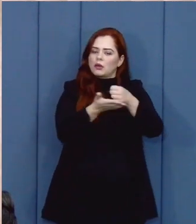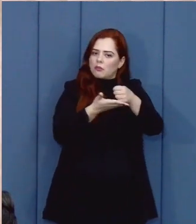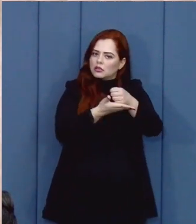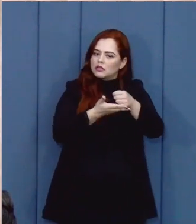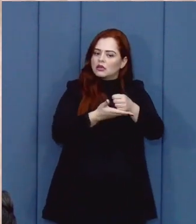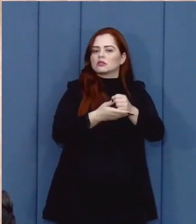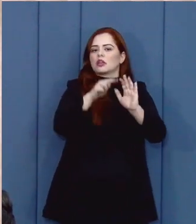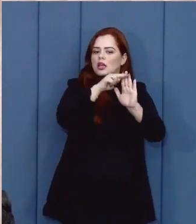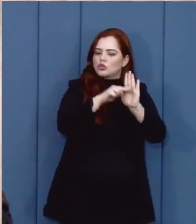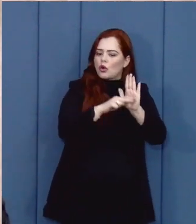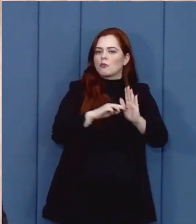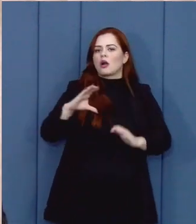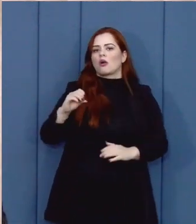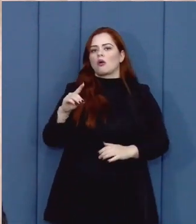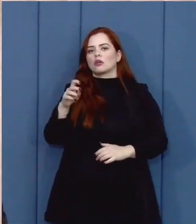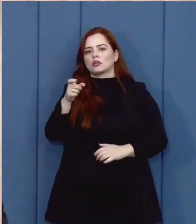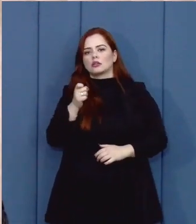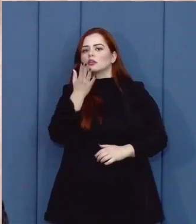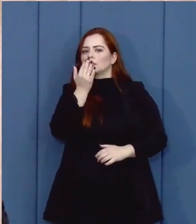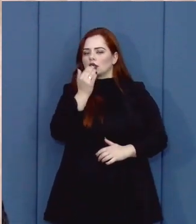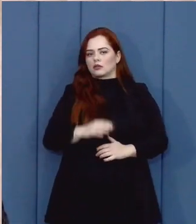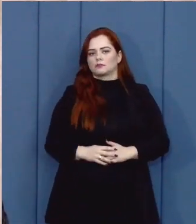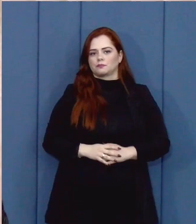em normas códex alimentares.